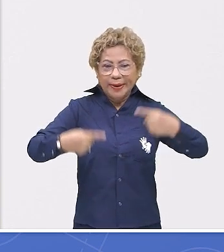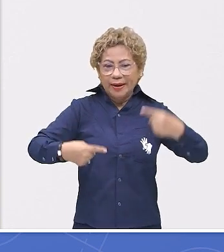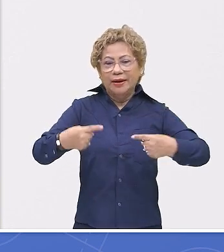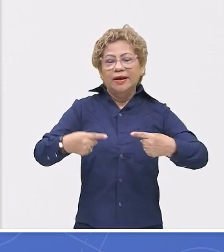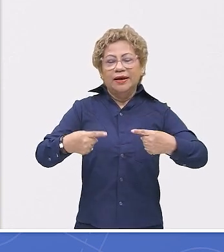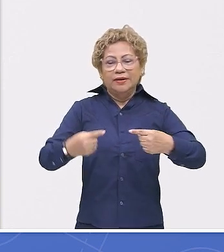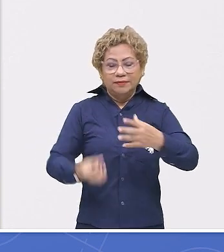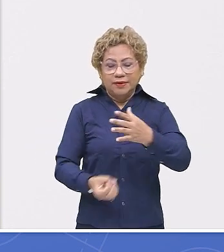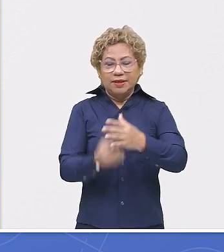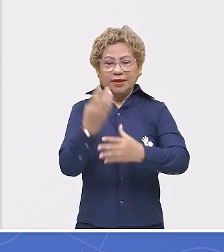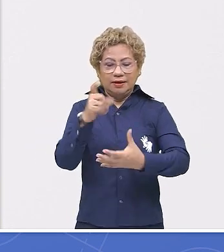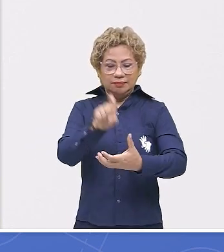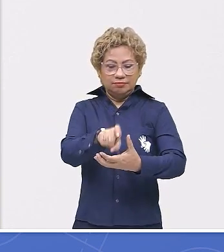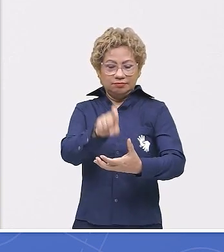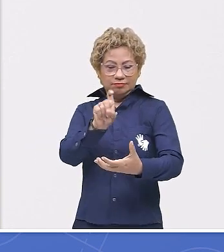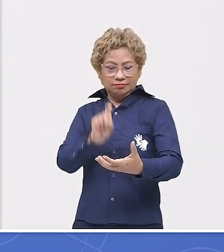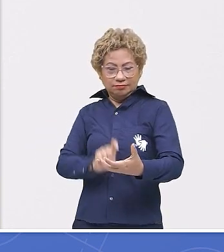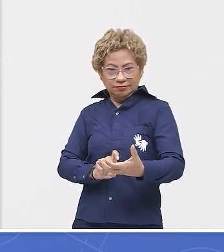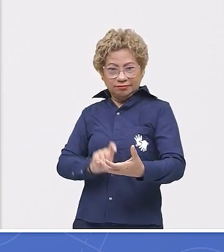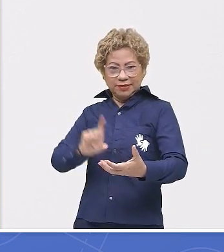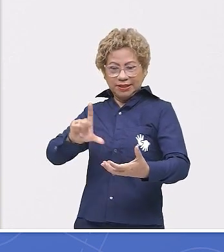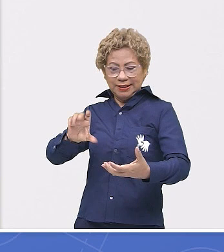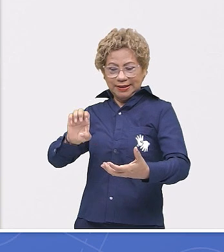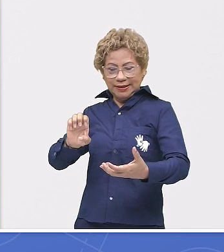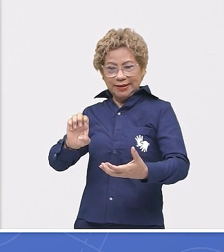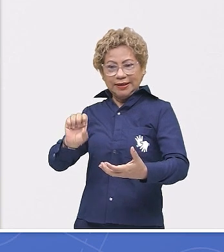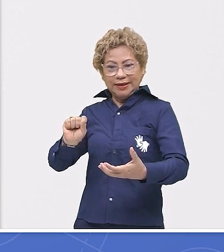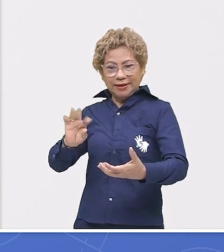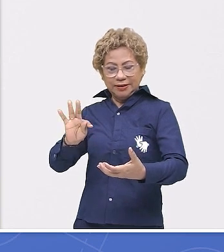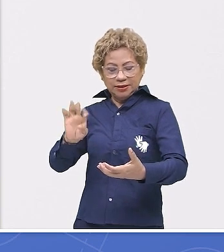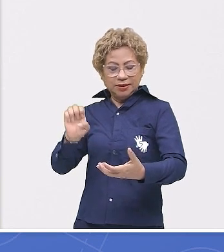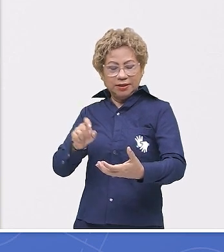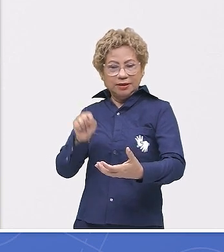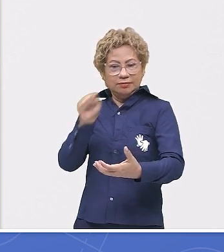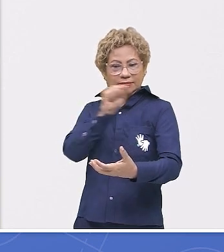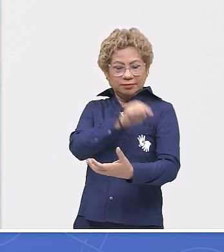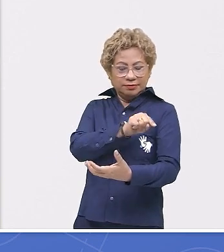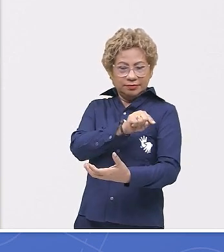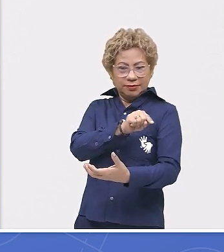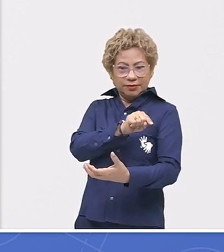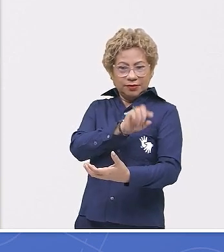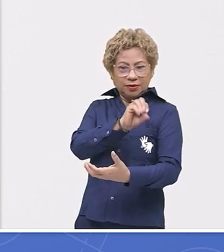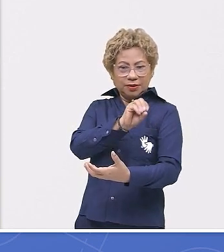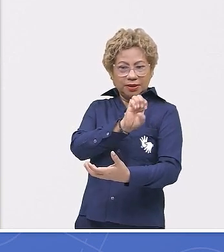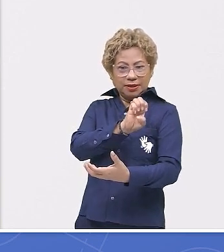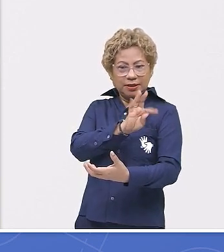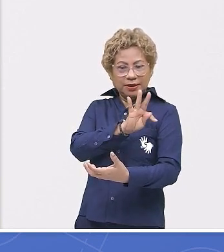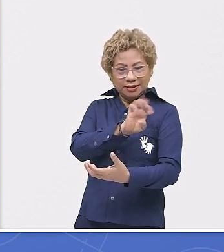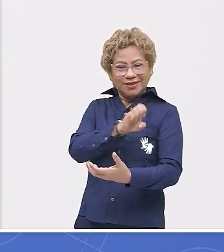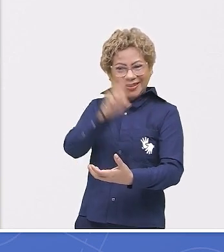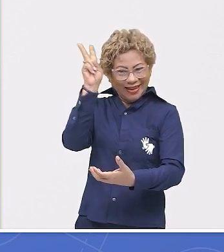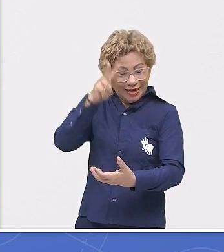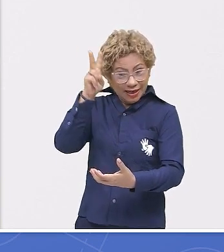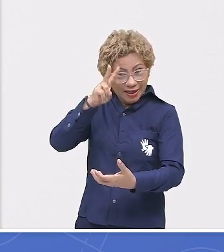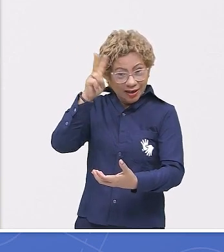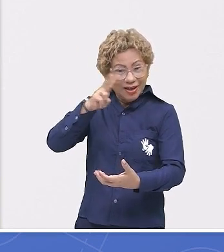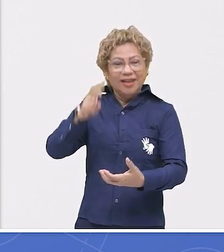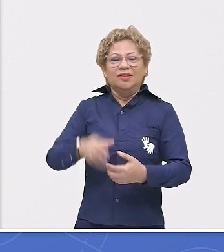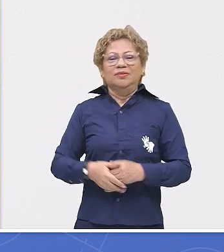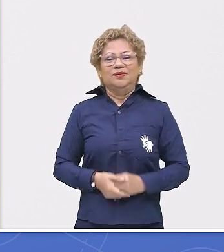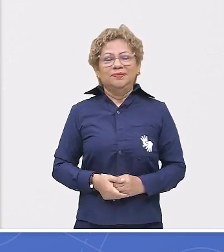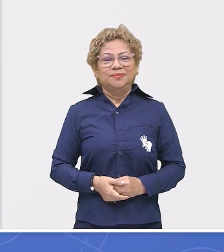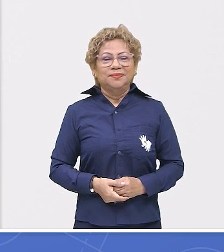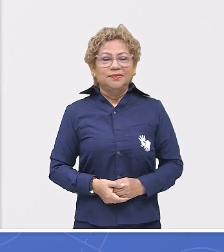Vai ser dado para a gente através da longitude, tá? É denominada fuso horário, que nós estamos